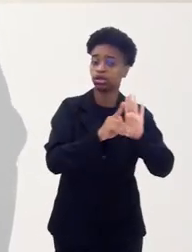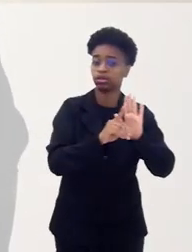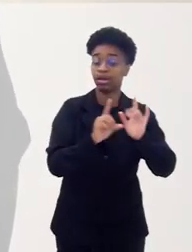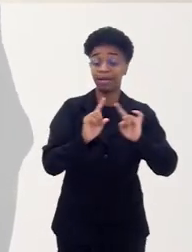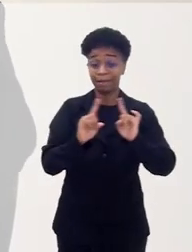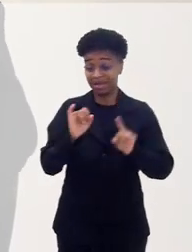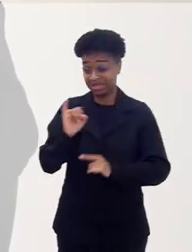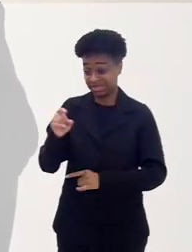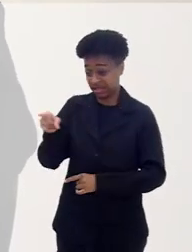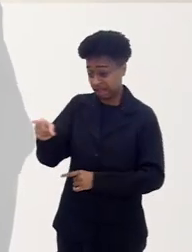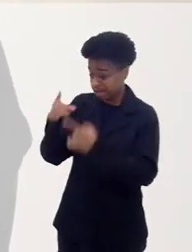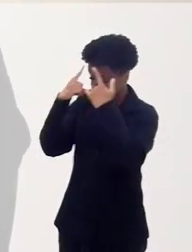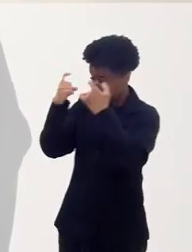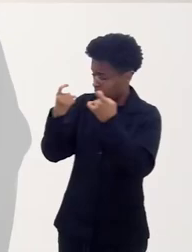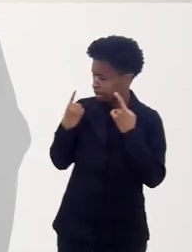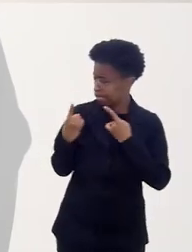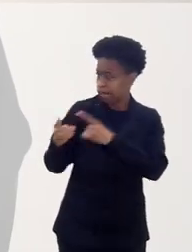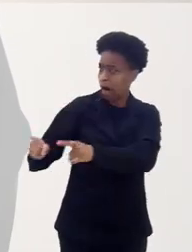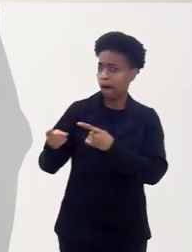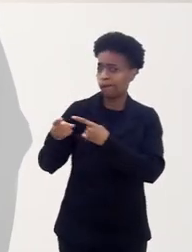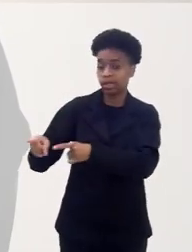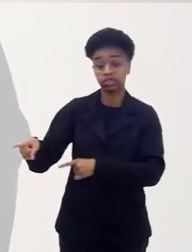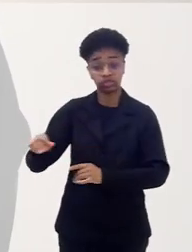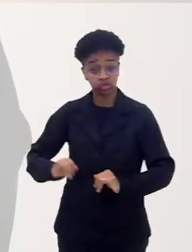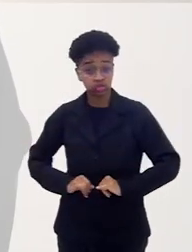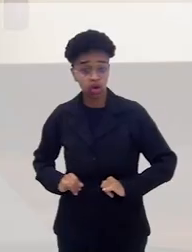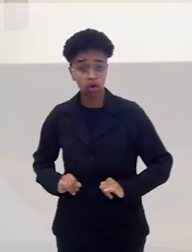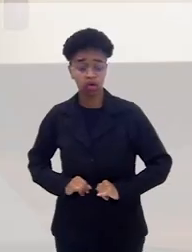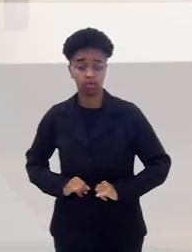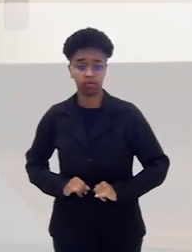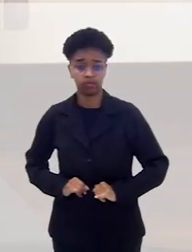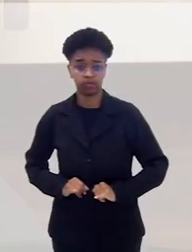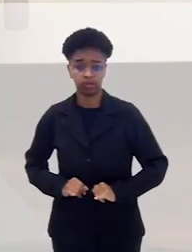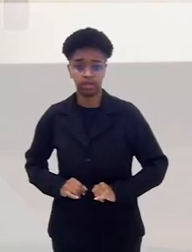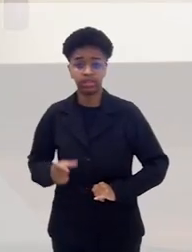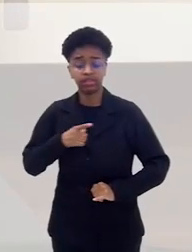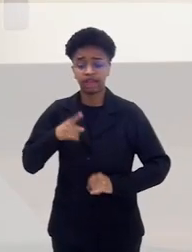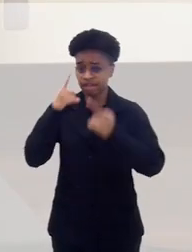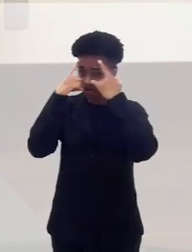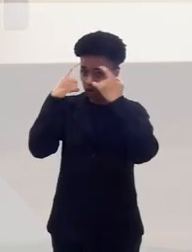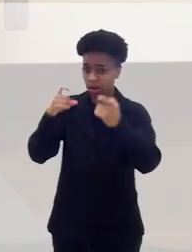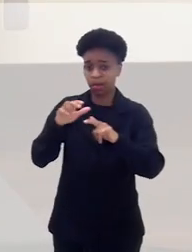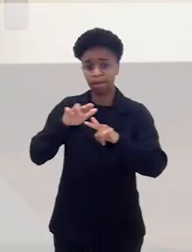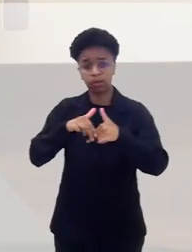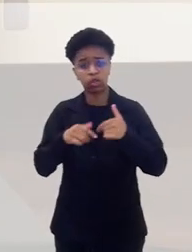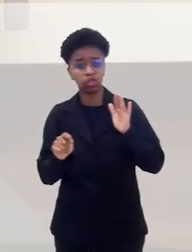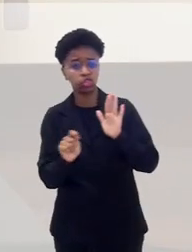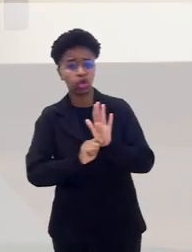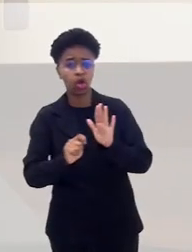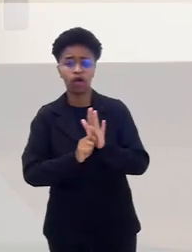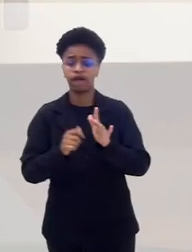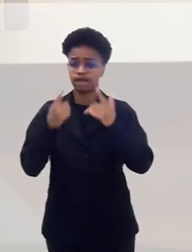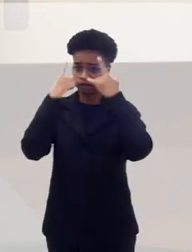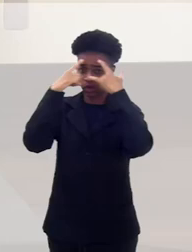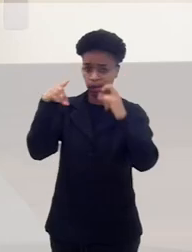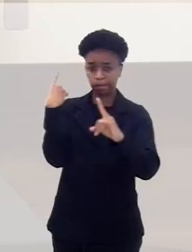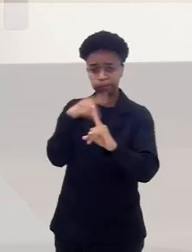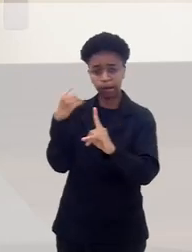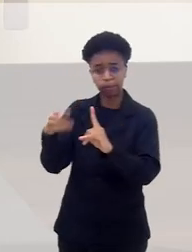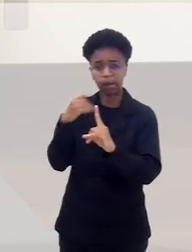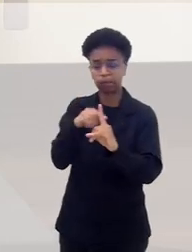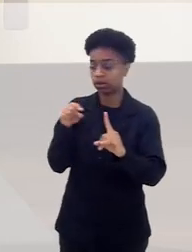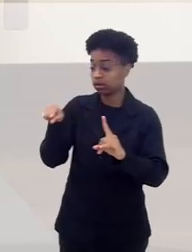contrapartido uma criança violentada uma criança que sofre a violência das drogas a violência física